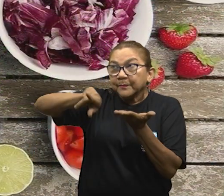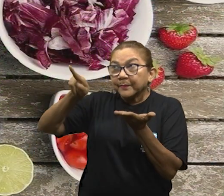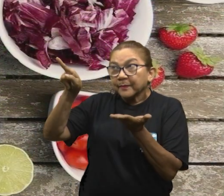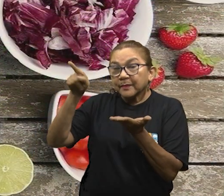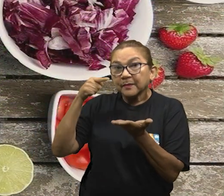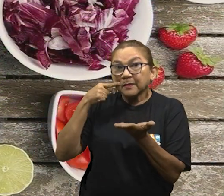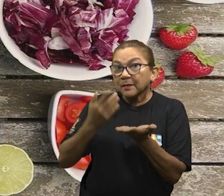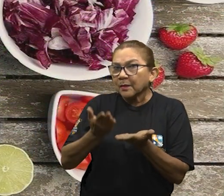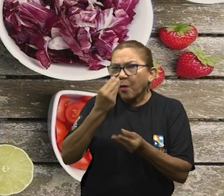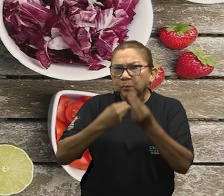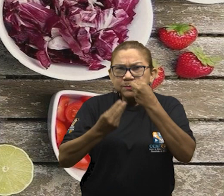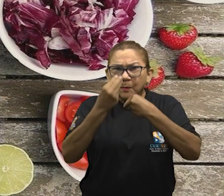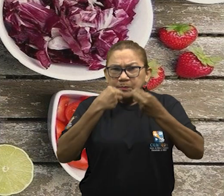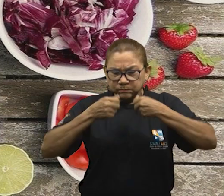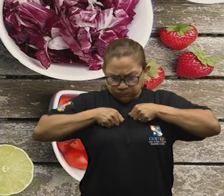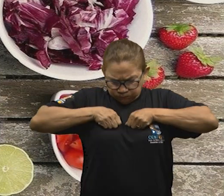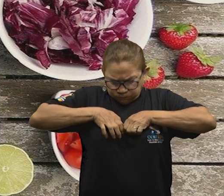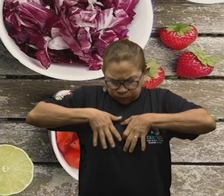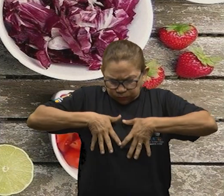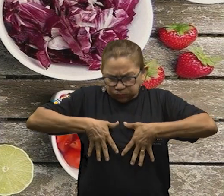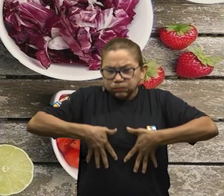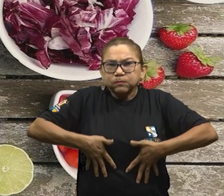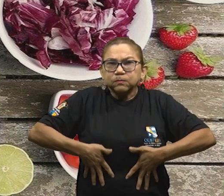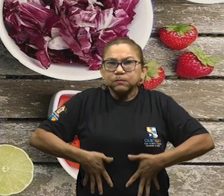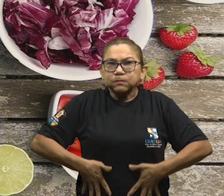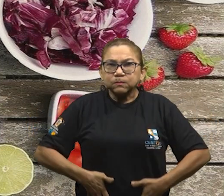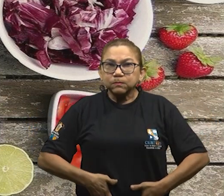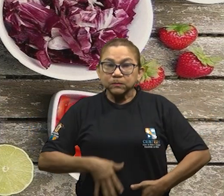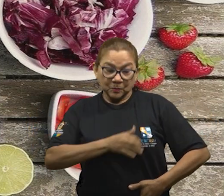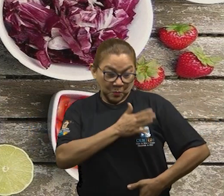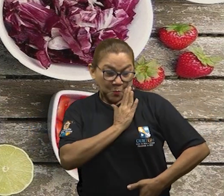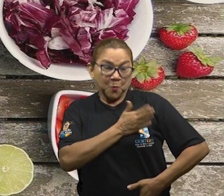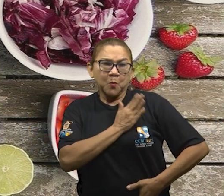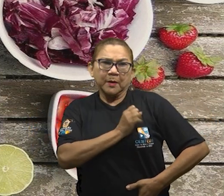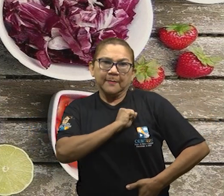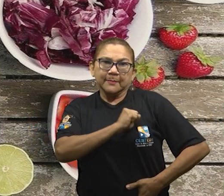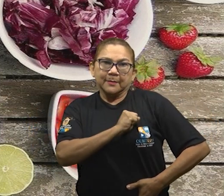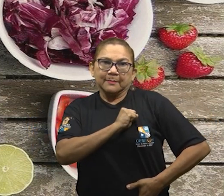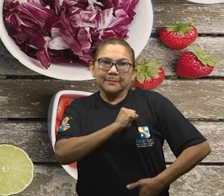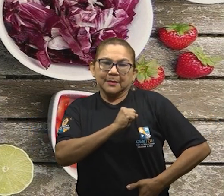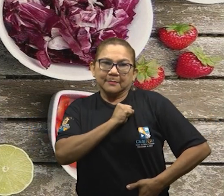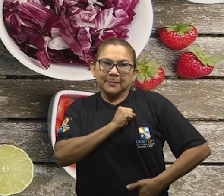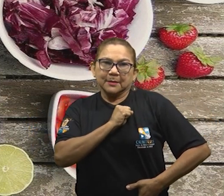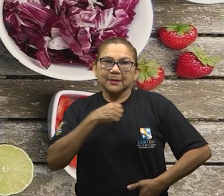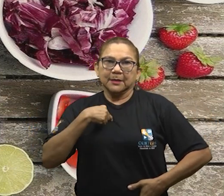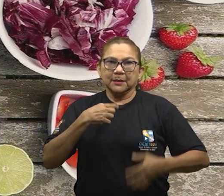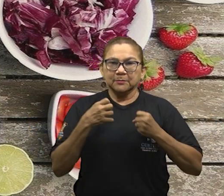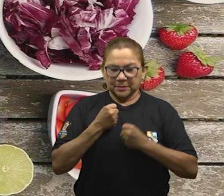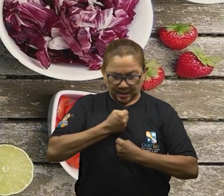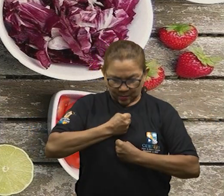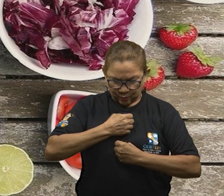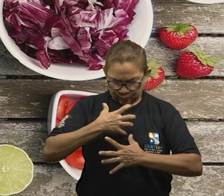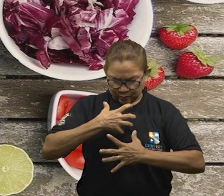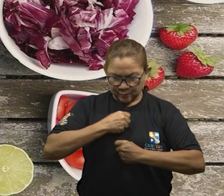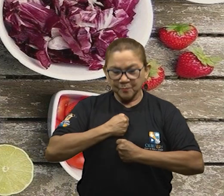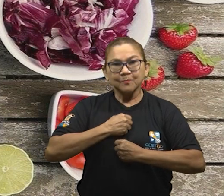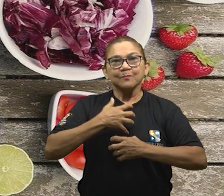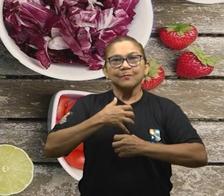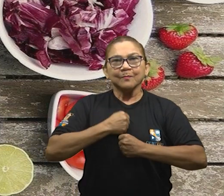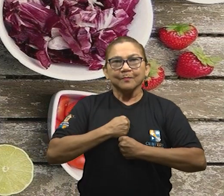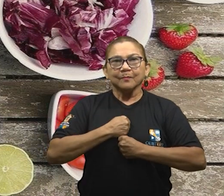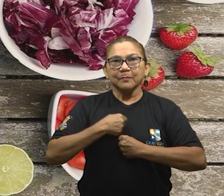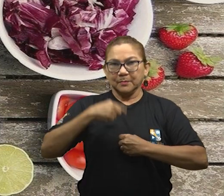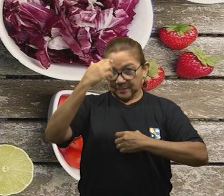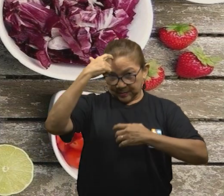hormônios, participam da manutenção do ritmo do coração, da contração muscular, do funcionamento do cérebro e